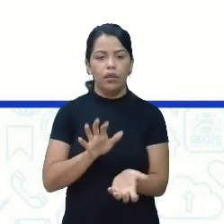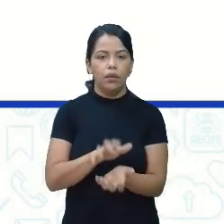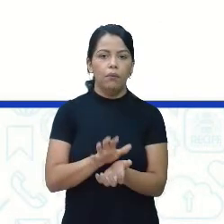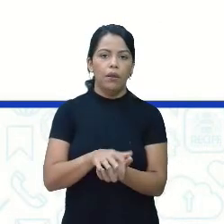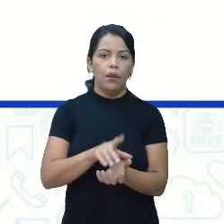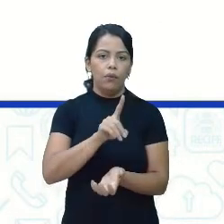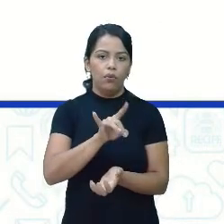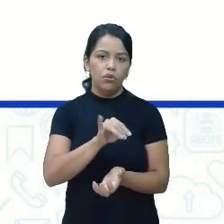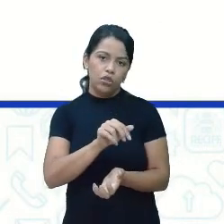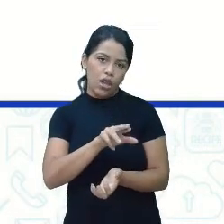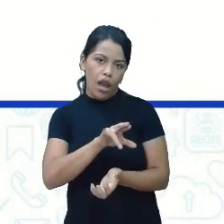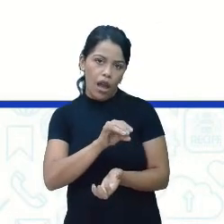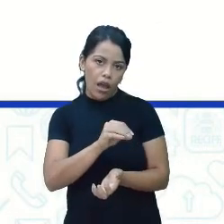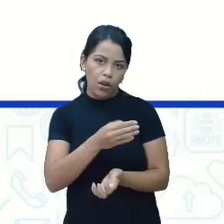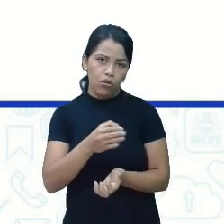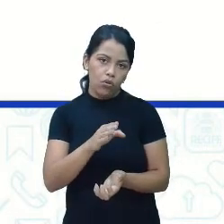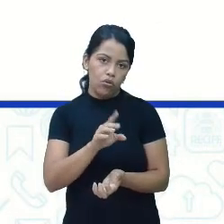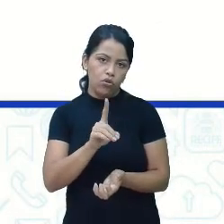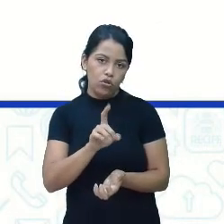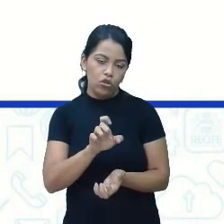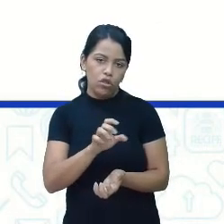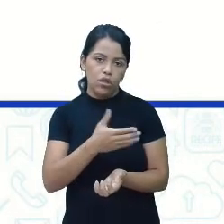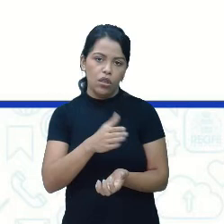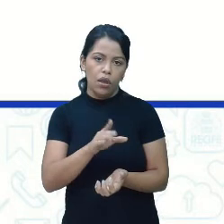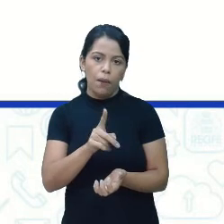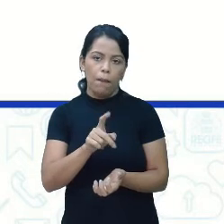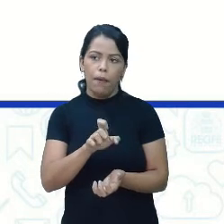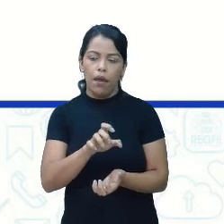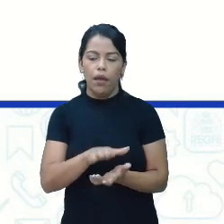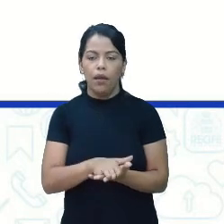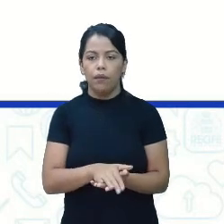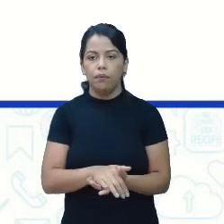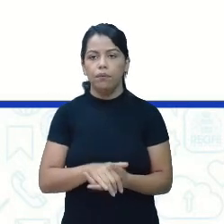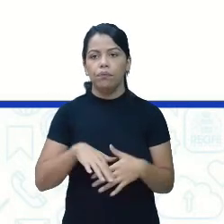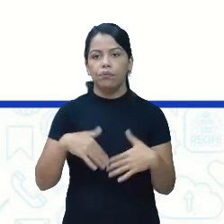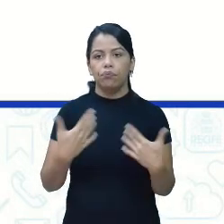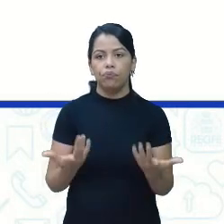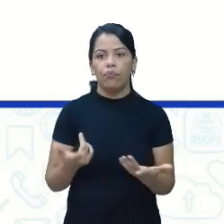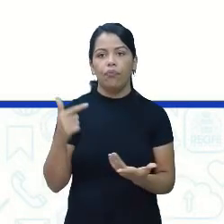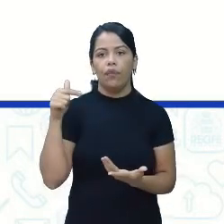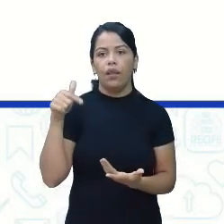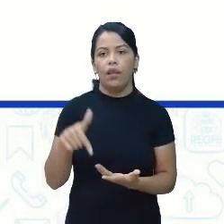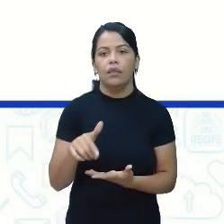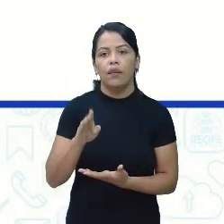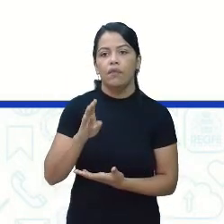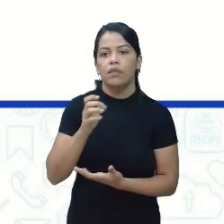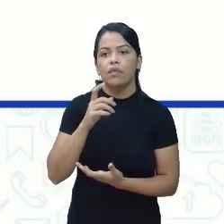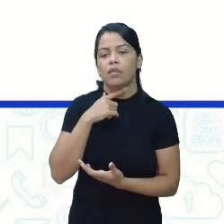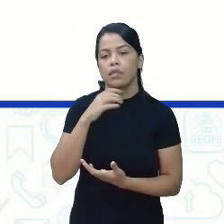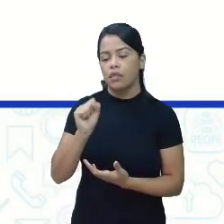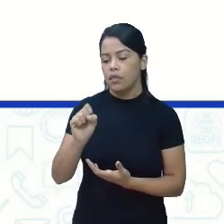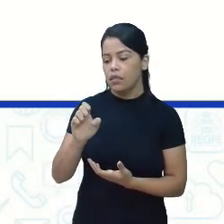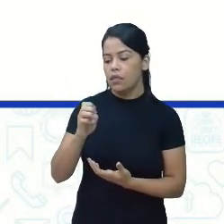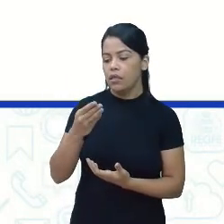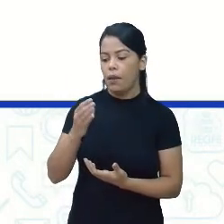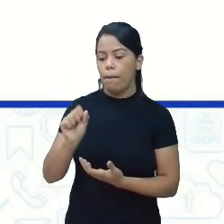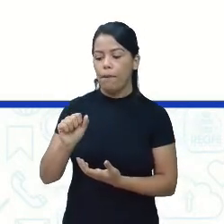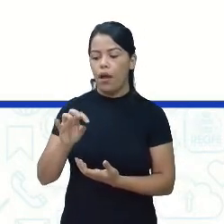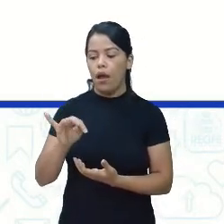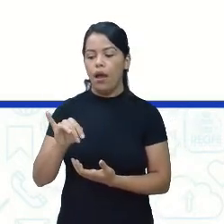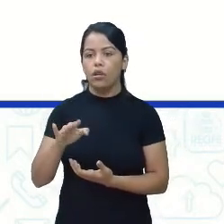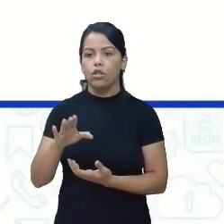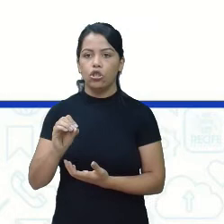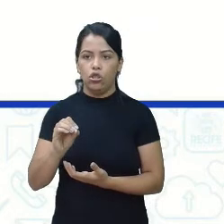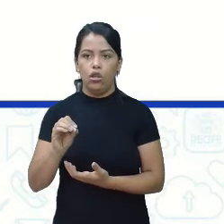está anunciando o seguinte: escravos fugidos, Sebastião do Rosário, crioulo, com ferro no pescoço e na perna esquerda um